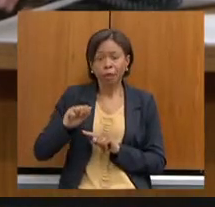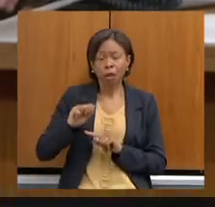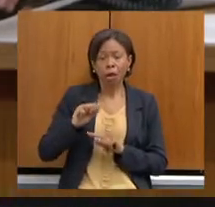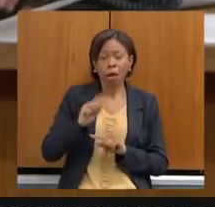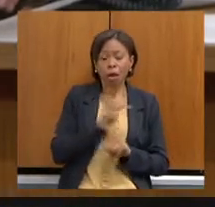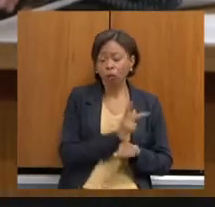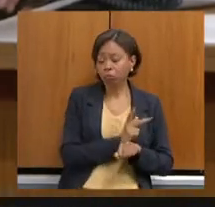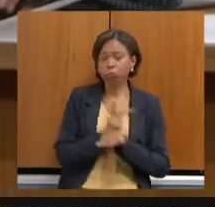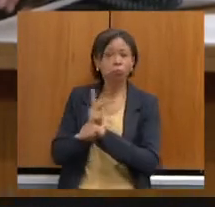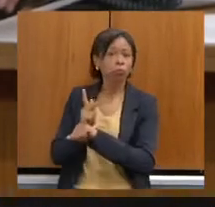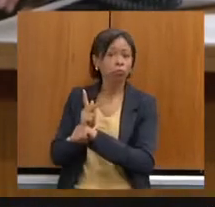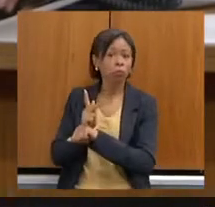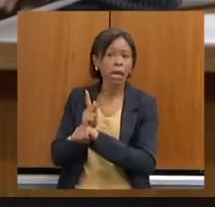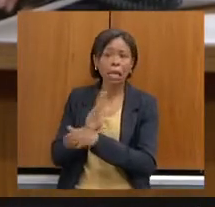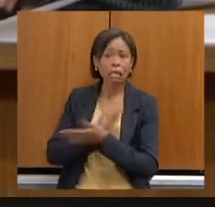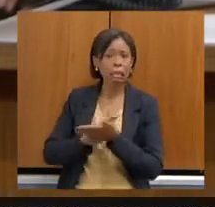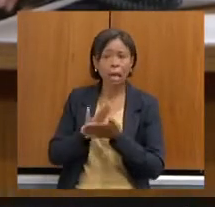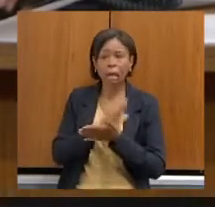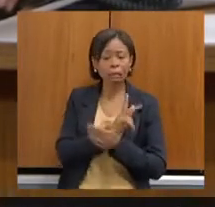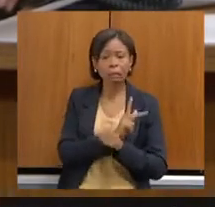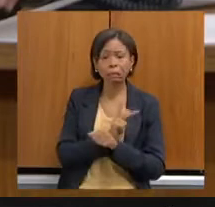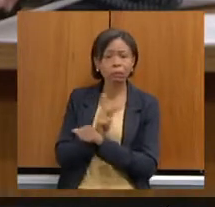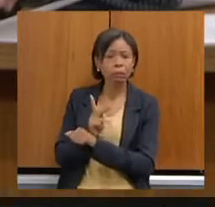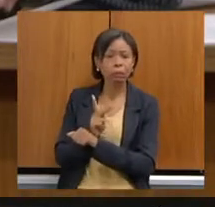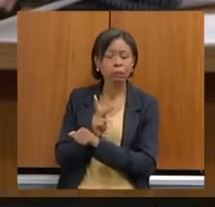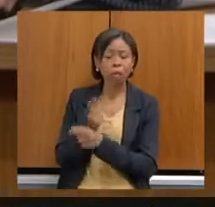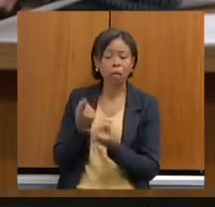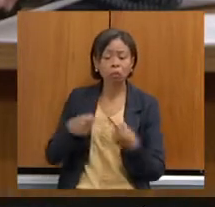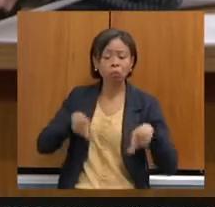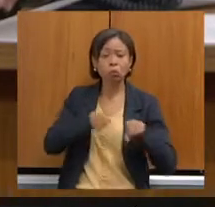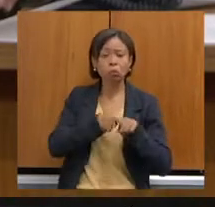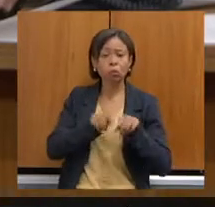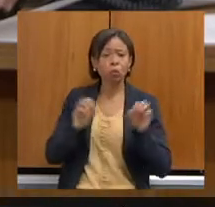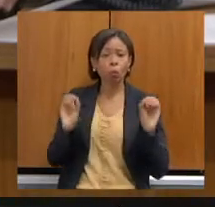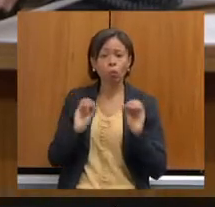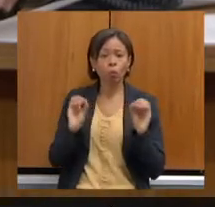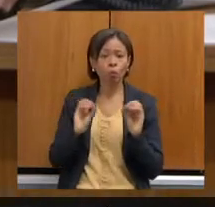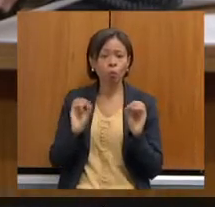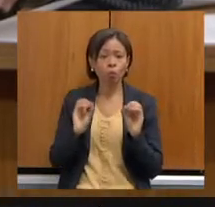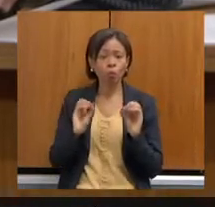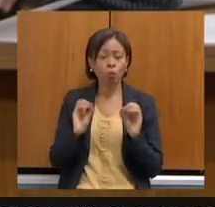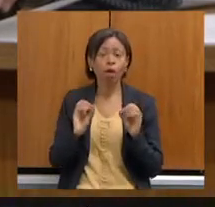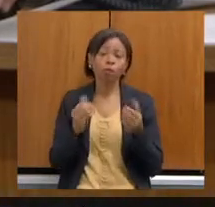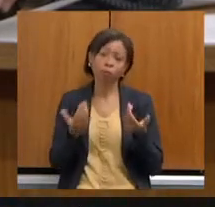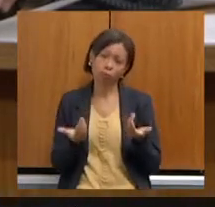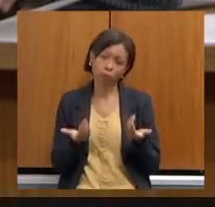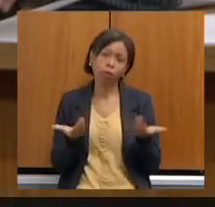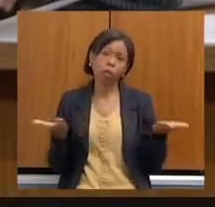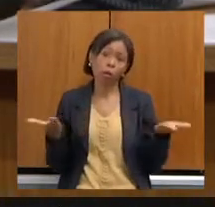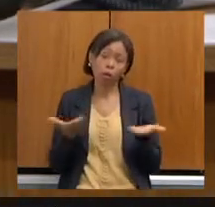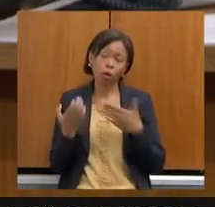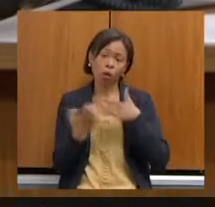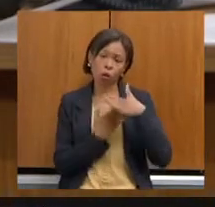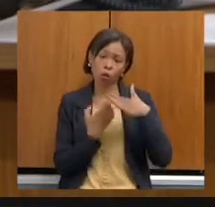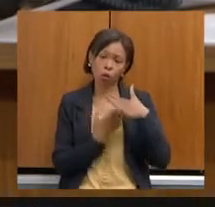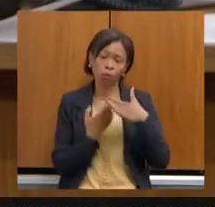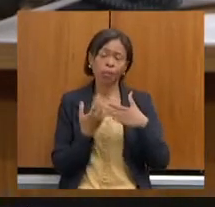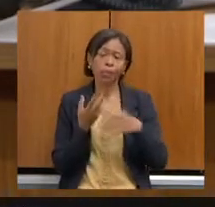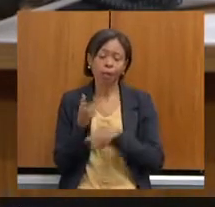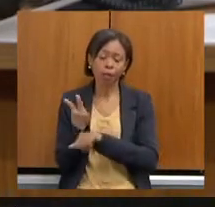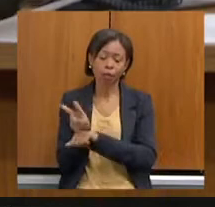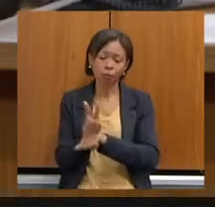mais para assinar com vende delegação com nenhum outro e eu cosmético já está realmente atuantes nessa área de